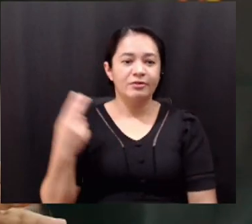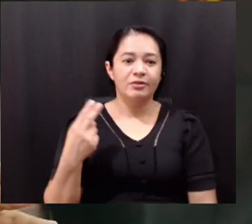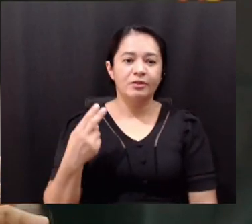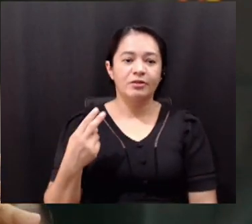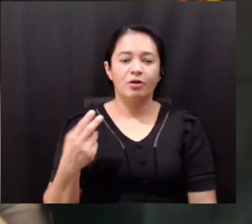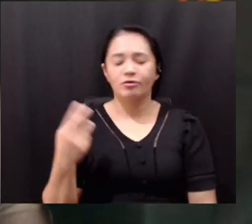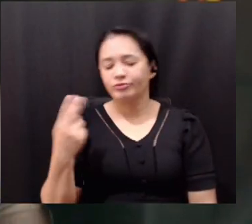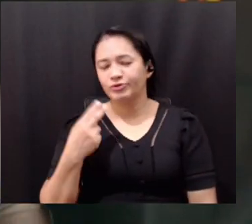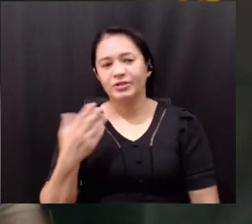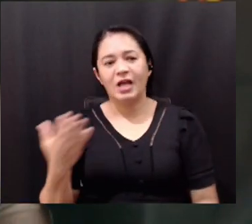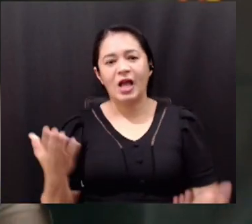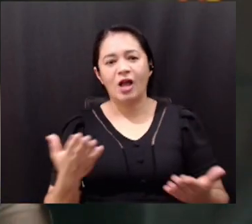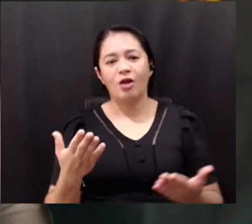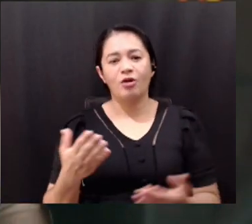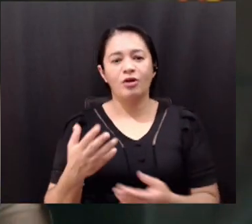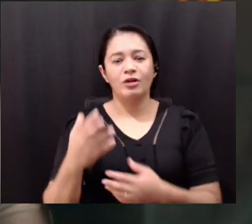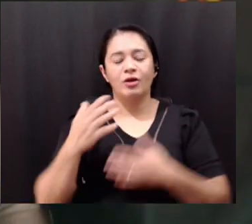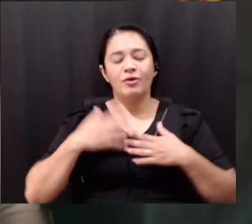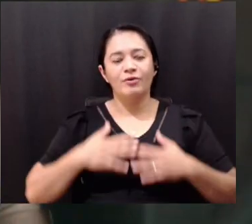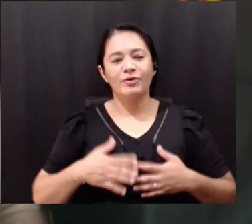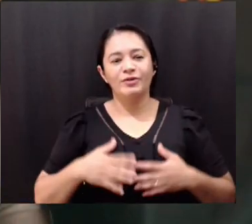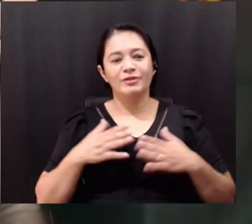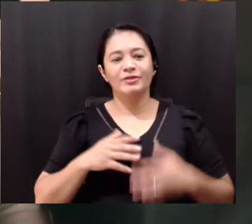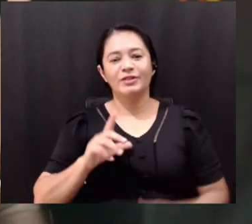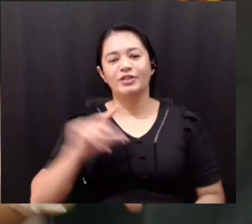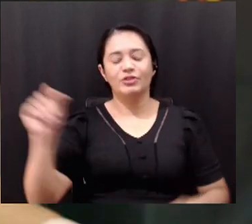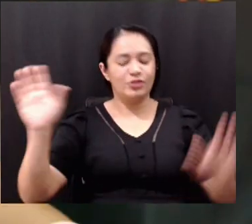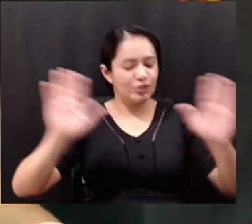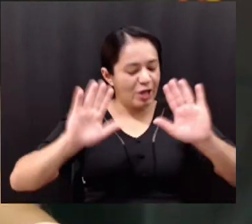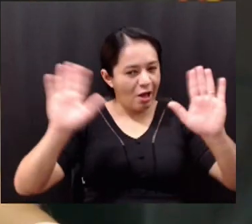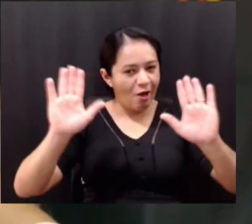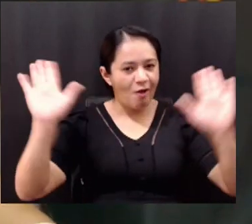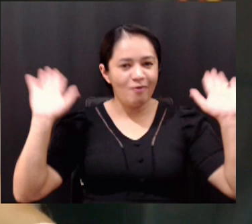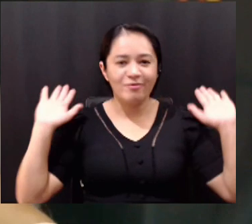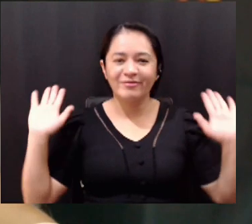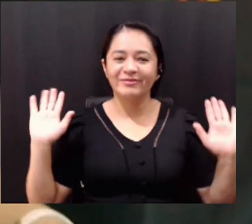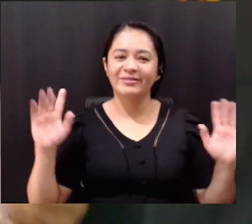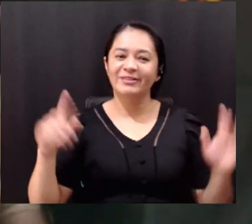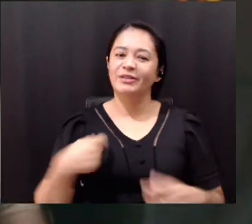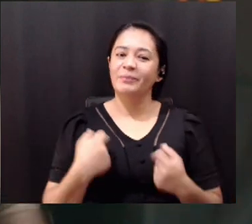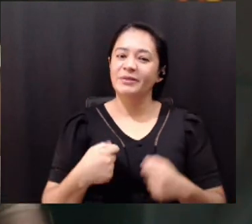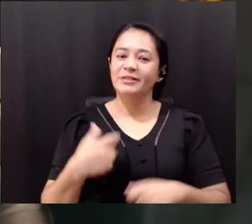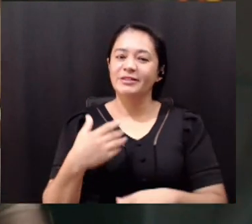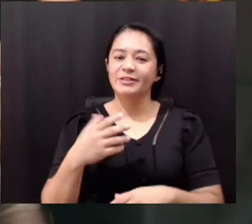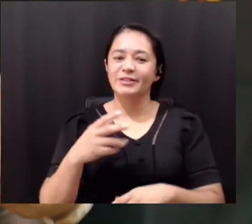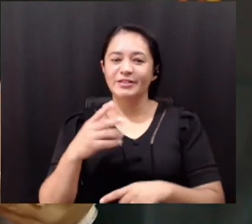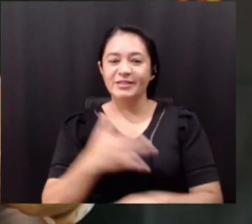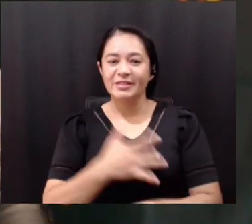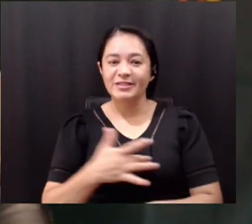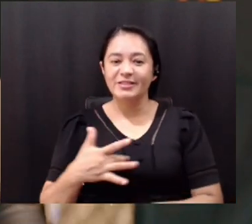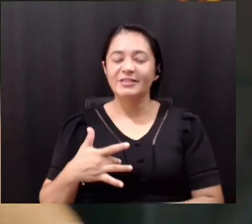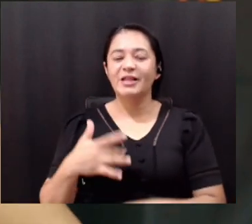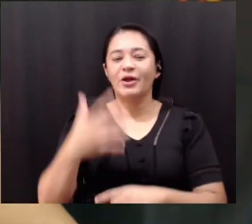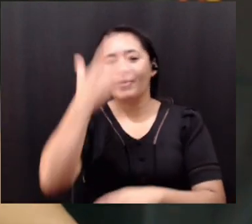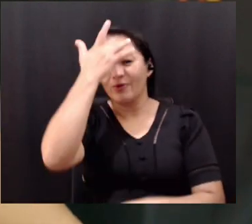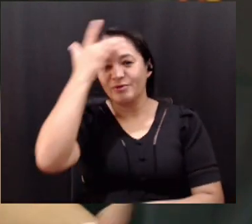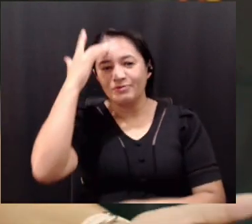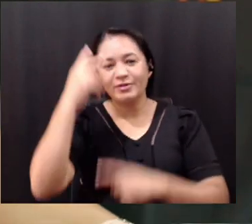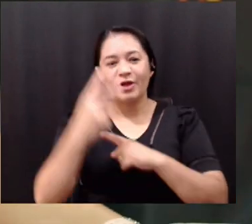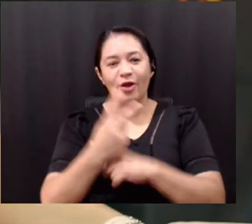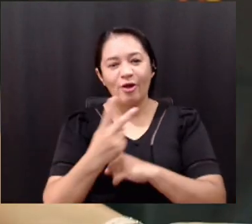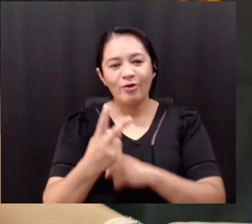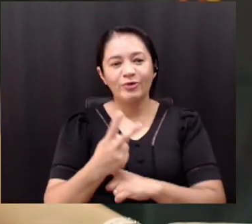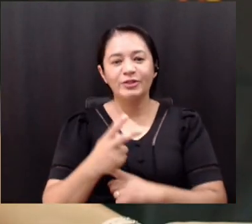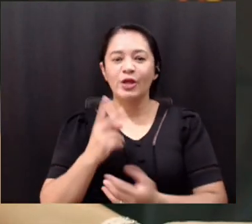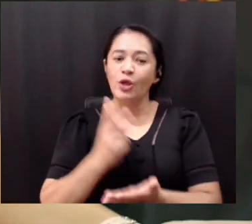desligar, tô indo, hashtag hasta la vista baby, e a gente precisa cuidar da nossa saúde mental para a gente poder manter, né, o trabalho que a